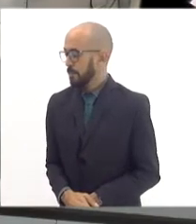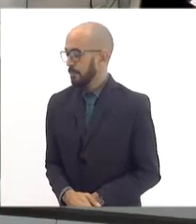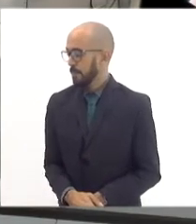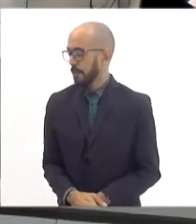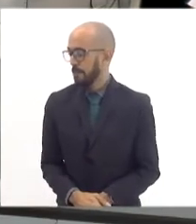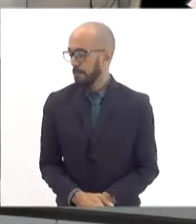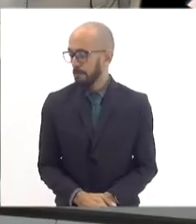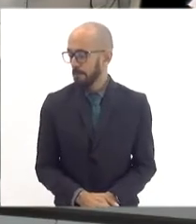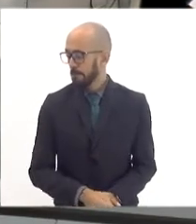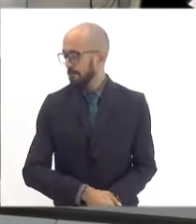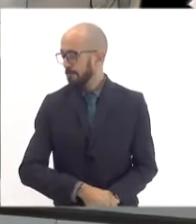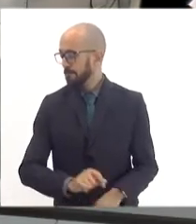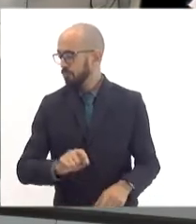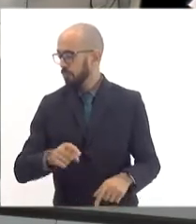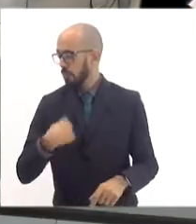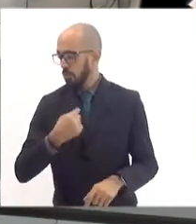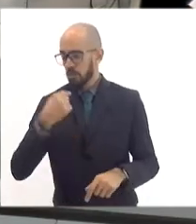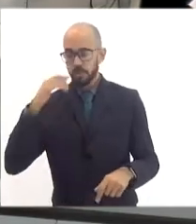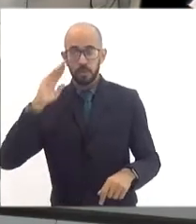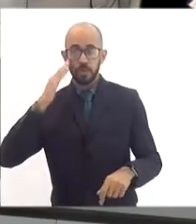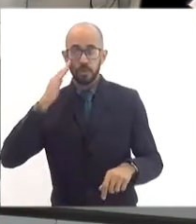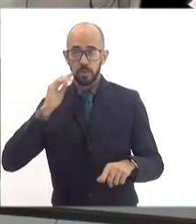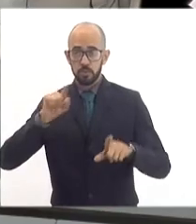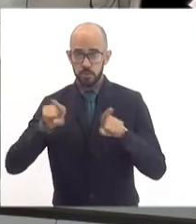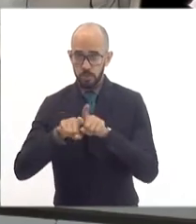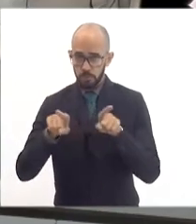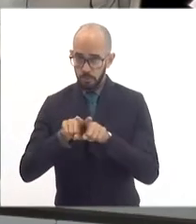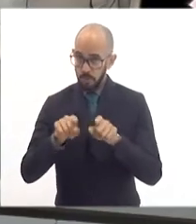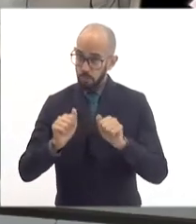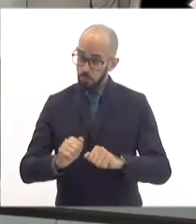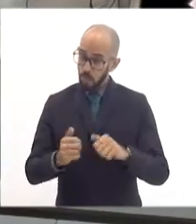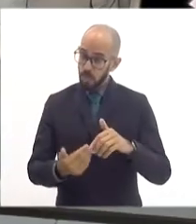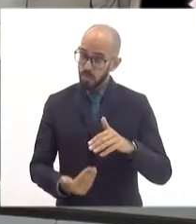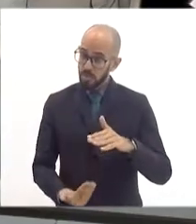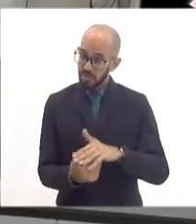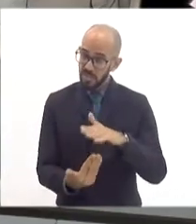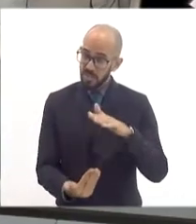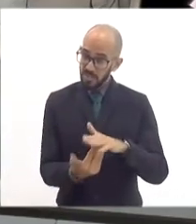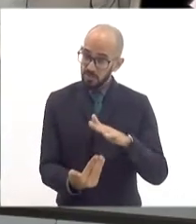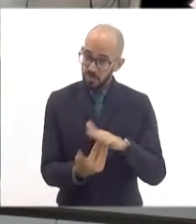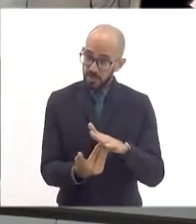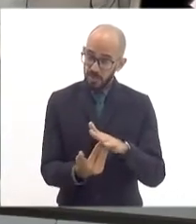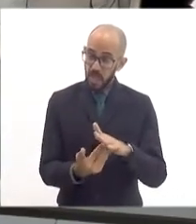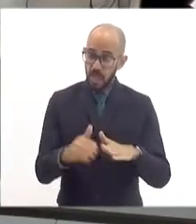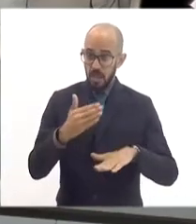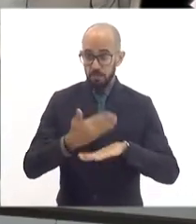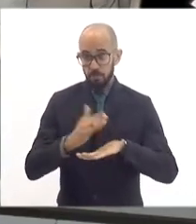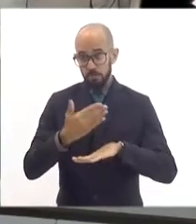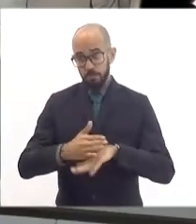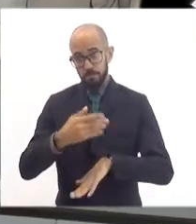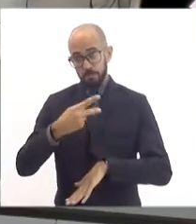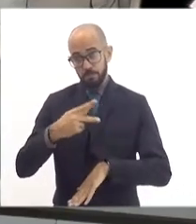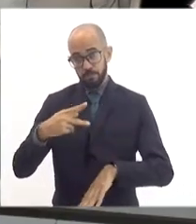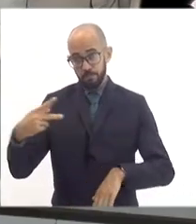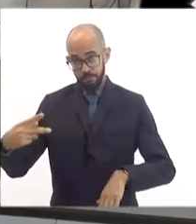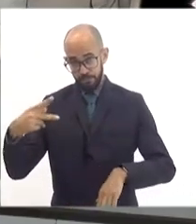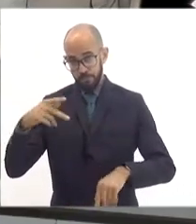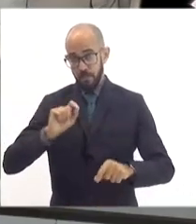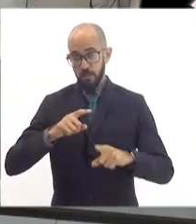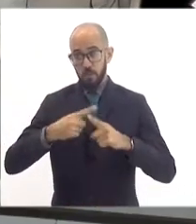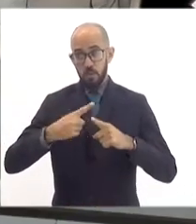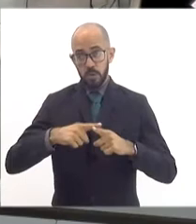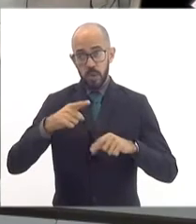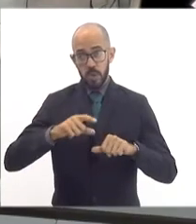o entendimento é de que isso pode restringir a aplicação nas PPPs, porque lá o